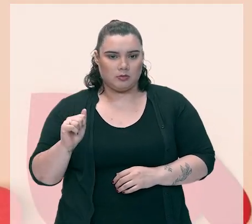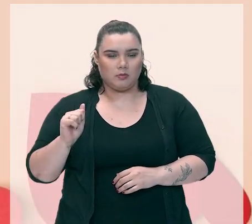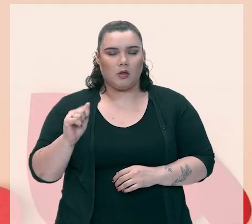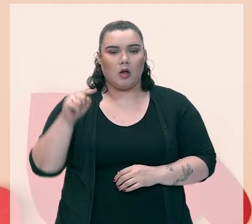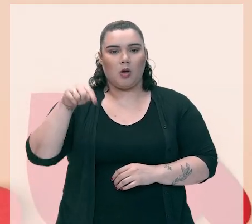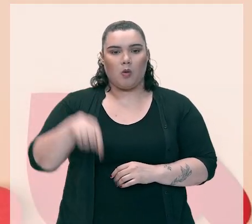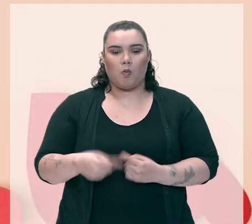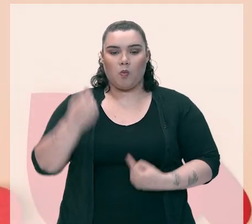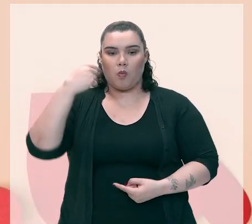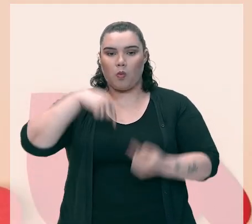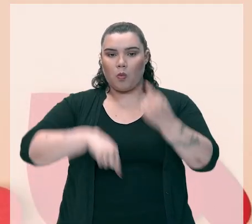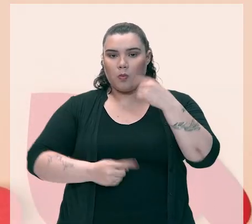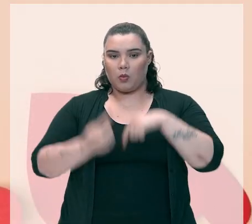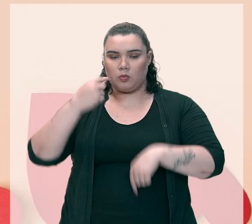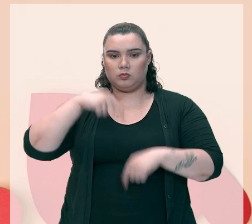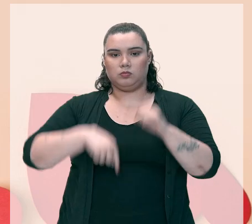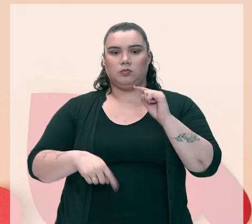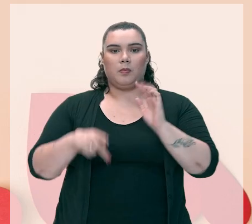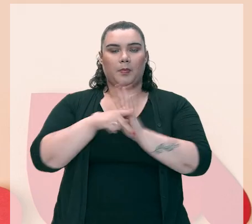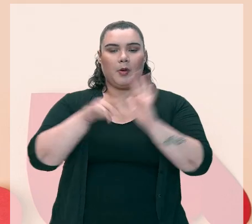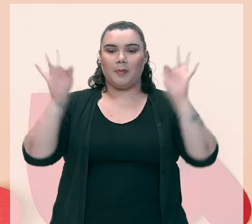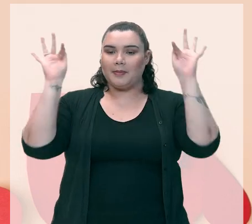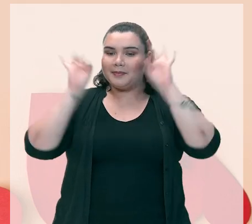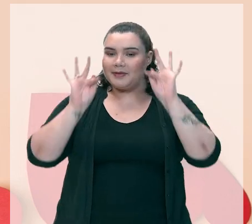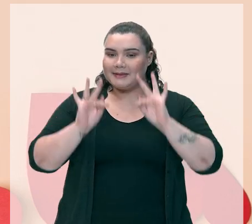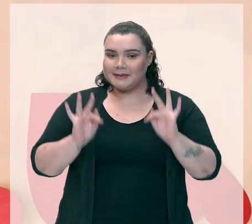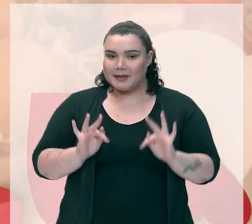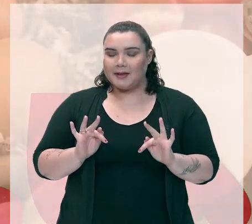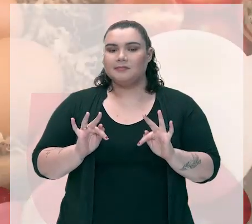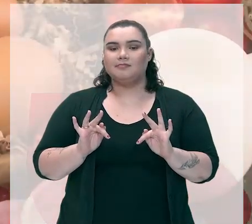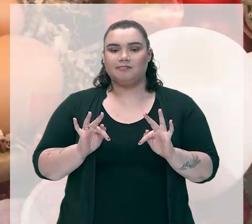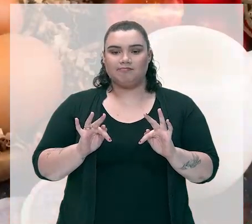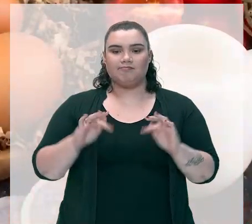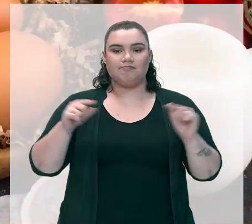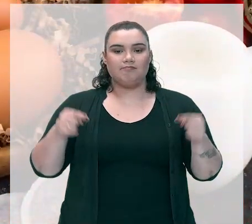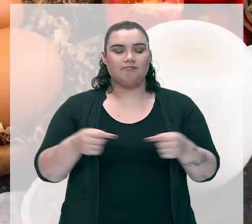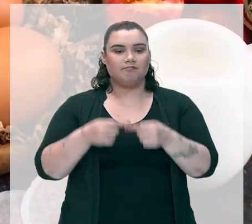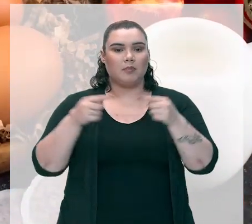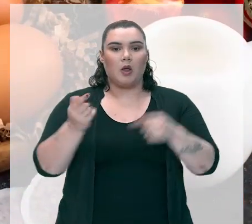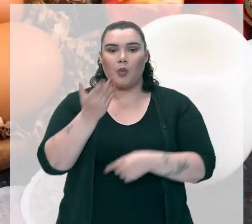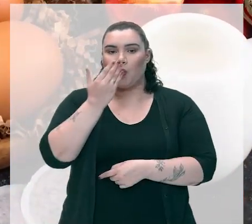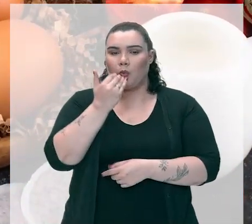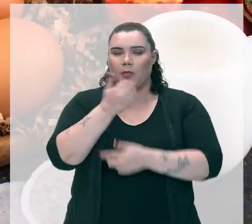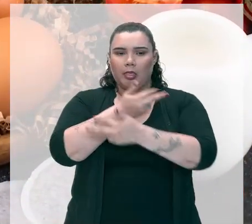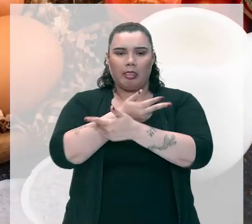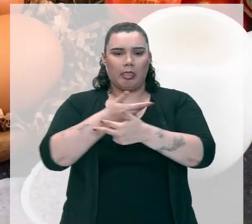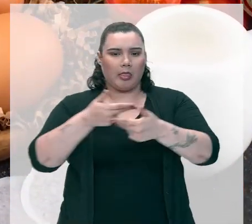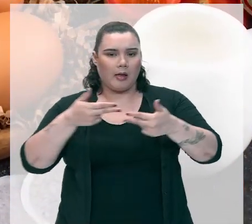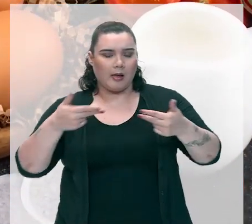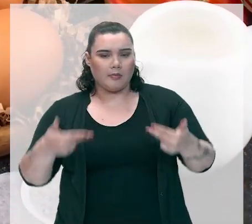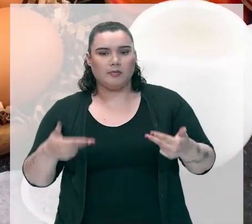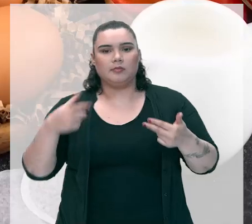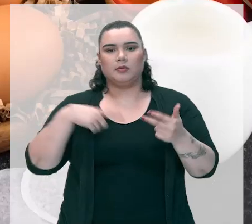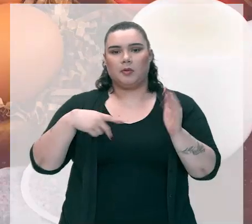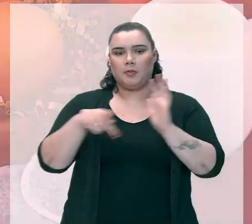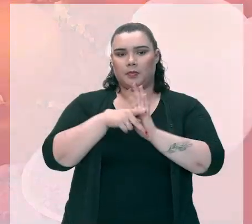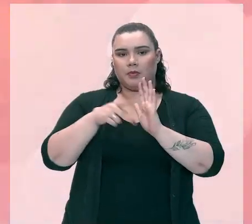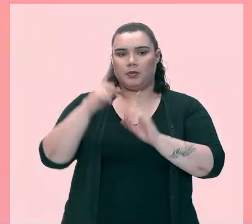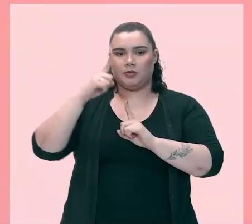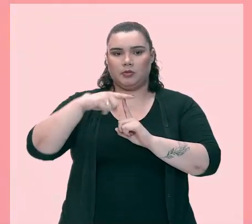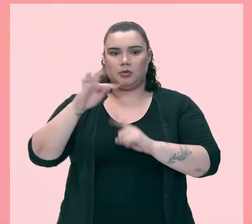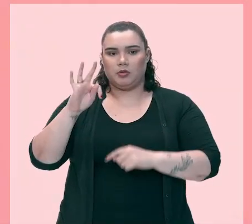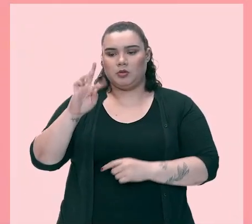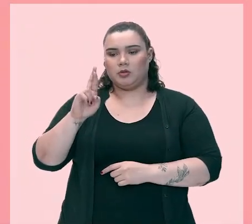A serotonina é o hormônio conhecido como hormônio da felicidade e ele é encontrado em alimentos ricos em aminoácidos